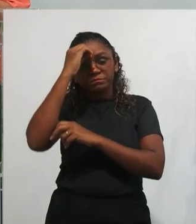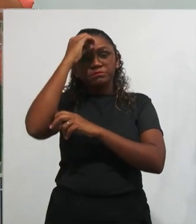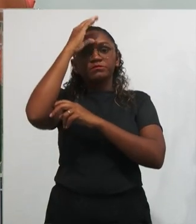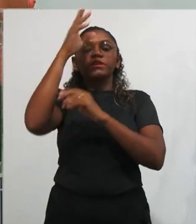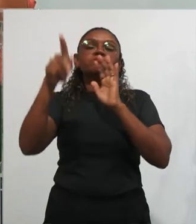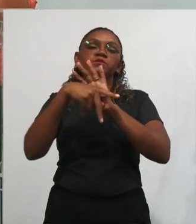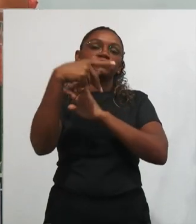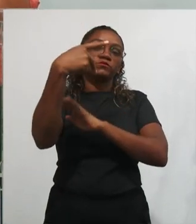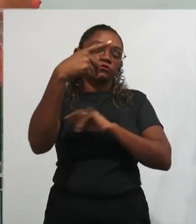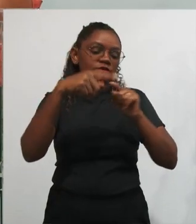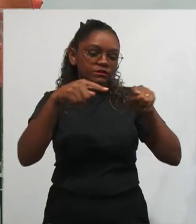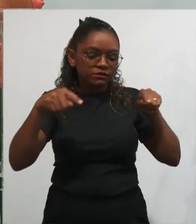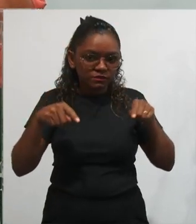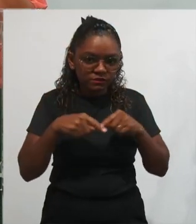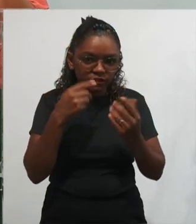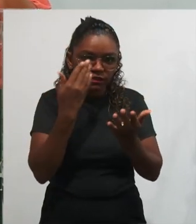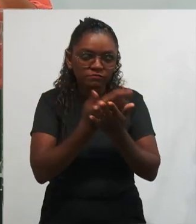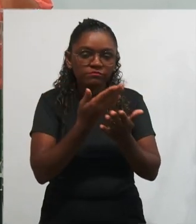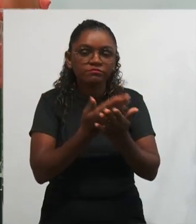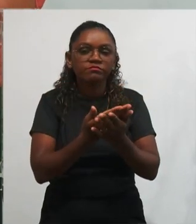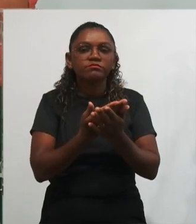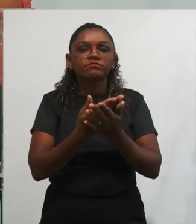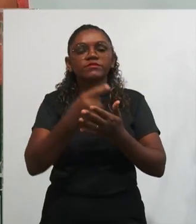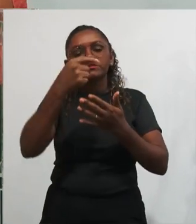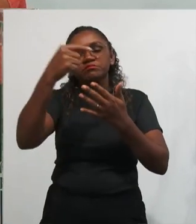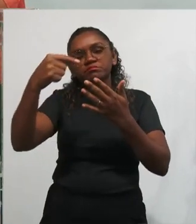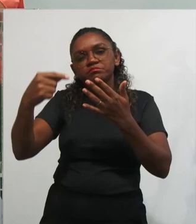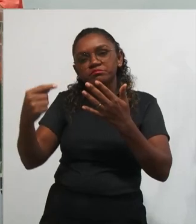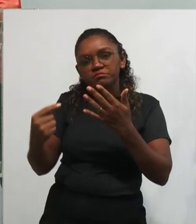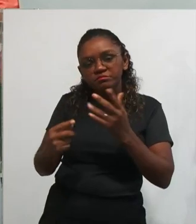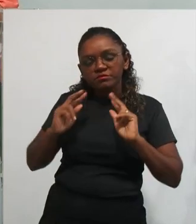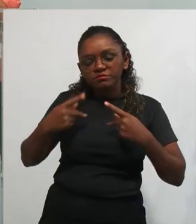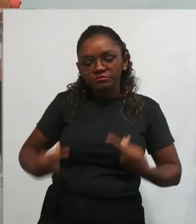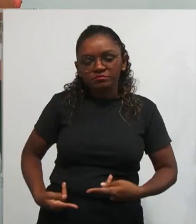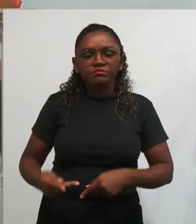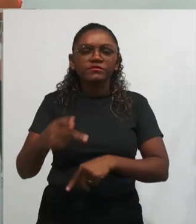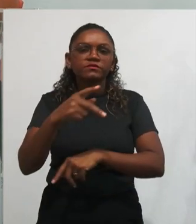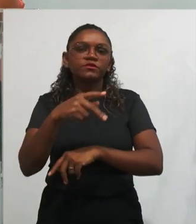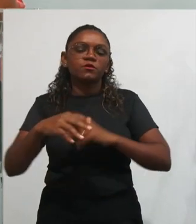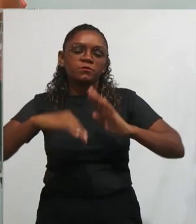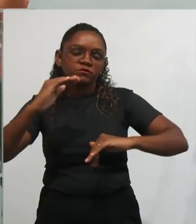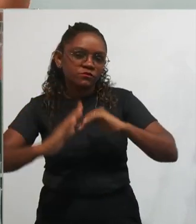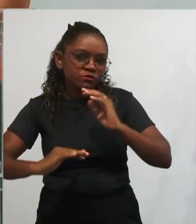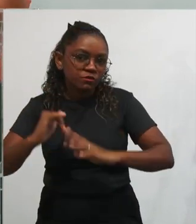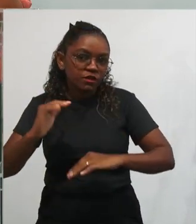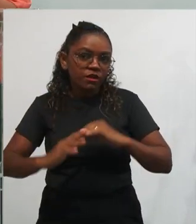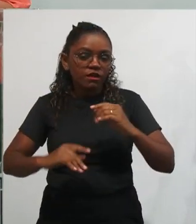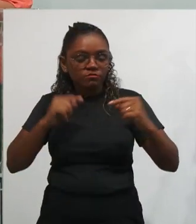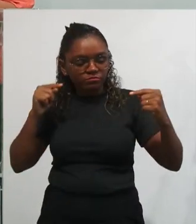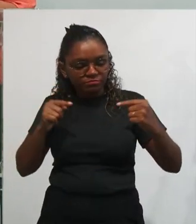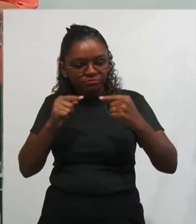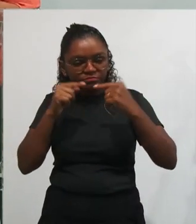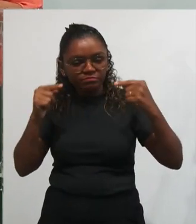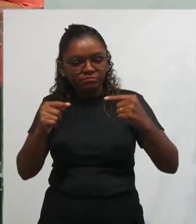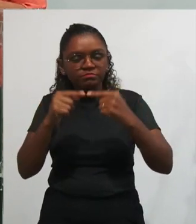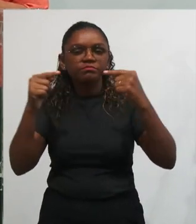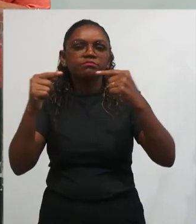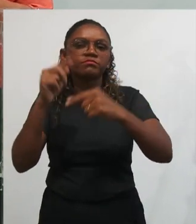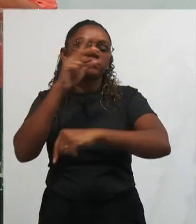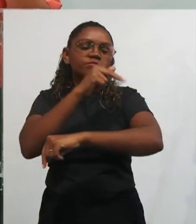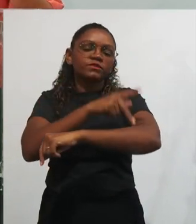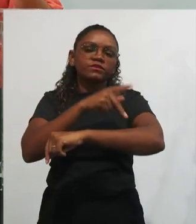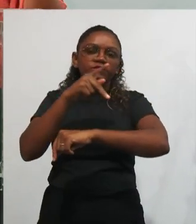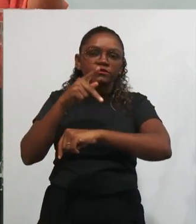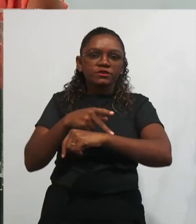aula você vai conciliar os seus aspectos humanos seus aspectos profissionais você vai conciliar tudo que a pedagogia trouxe para